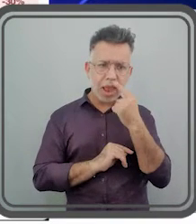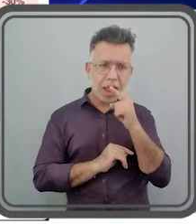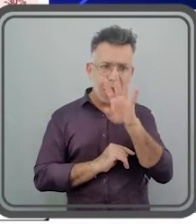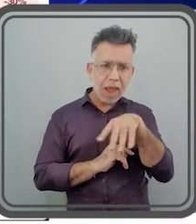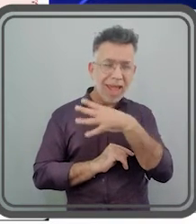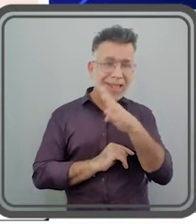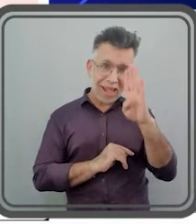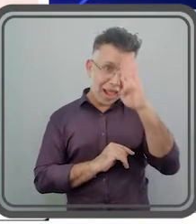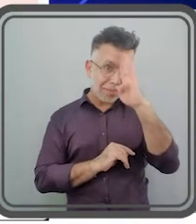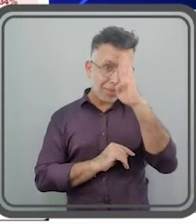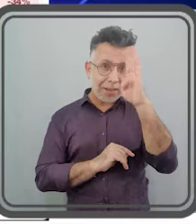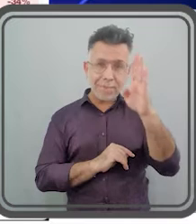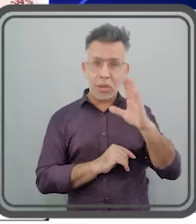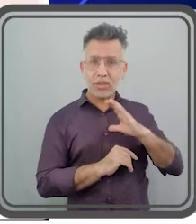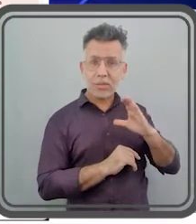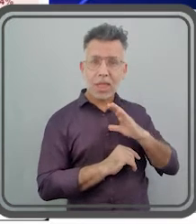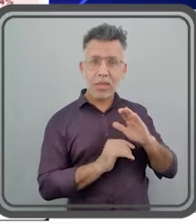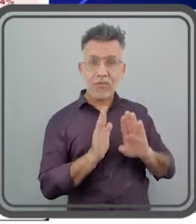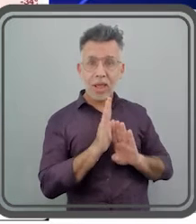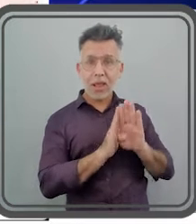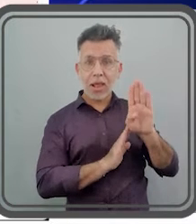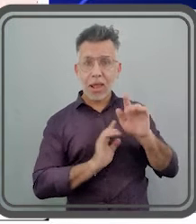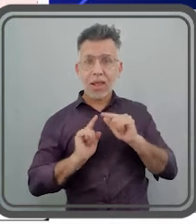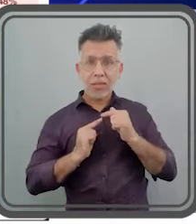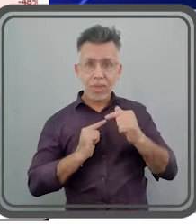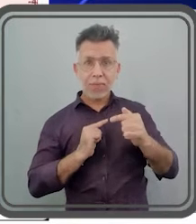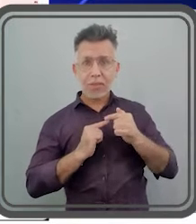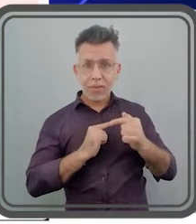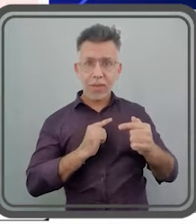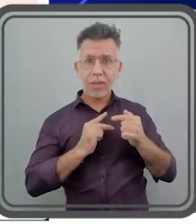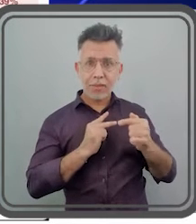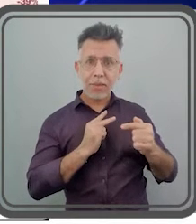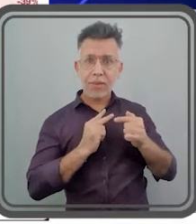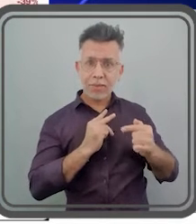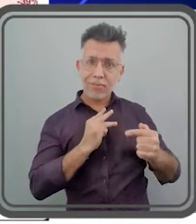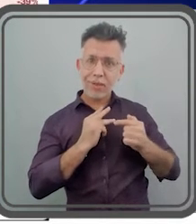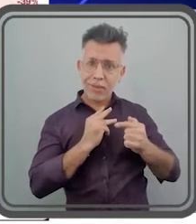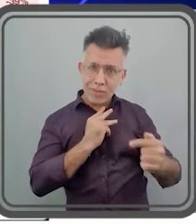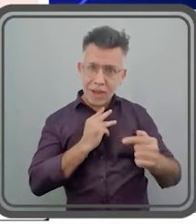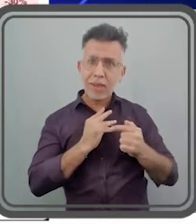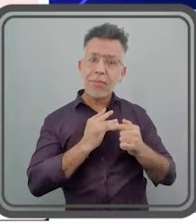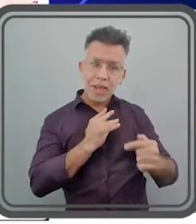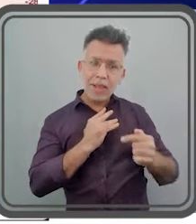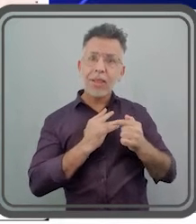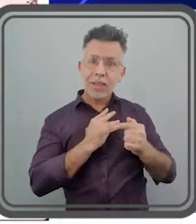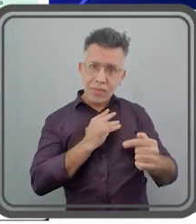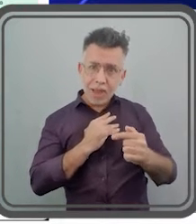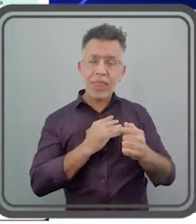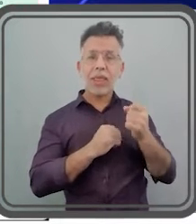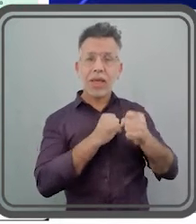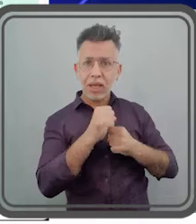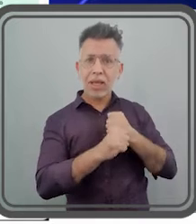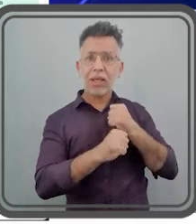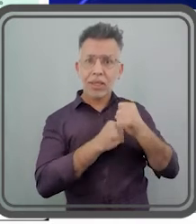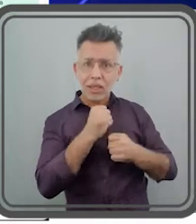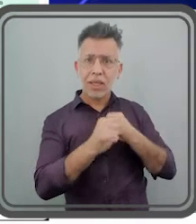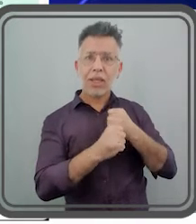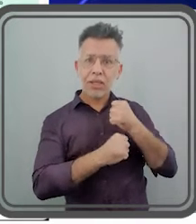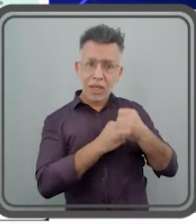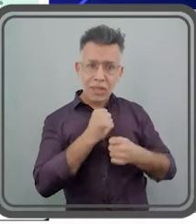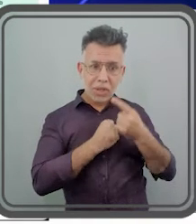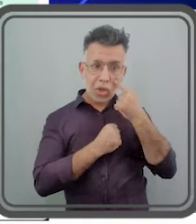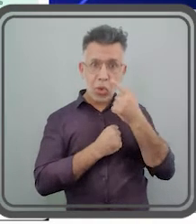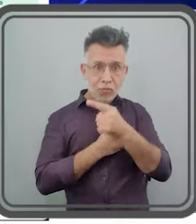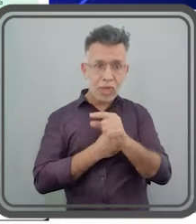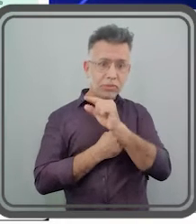esse é o as principais cidades que tiveram crescimento semana a semana a Anna a Anna então aquele dia na semana então eu tô vendo aqui só para benefício da